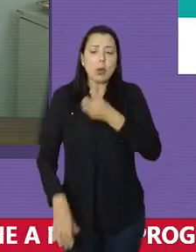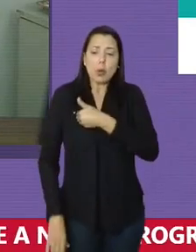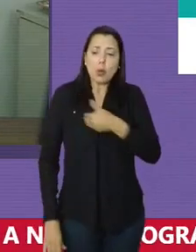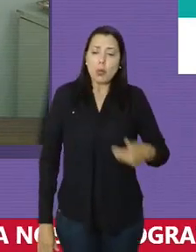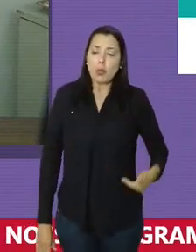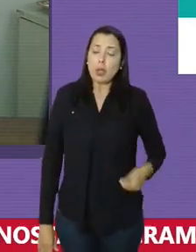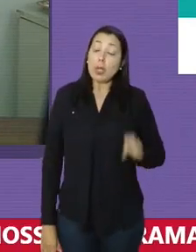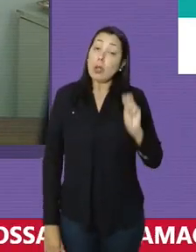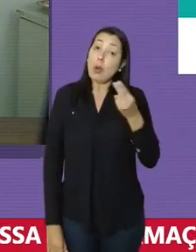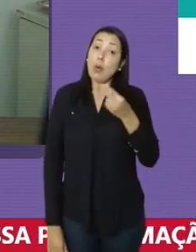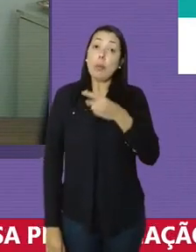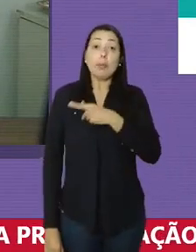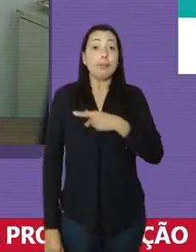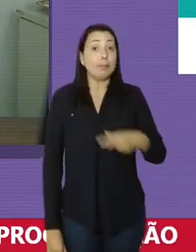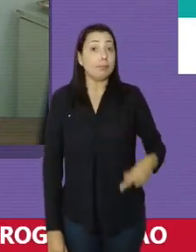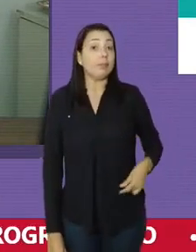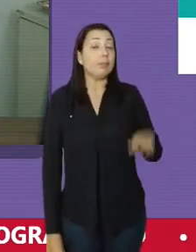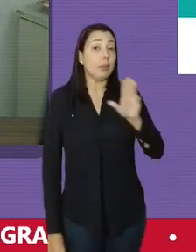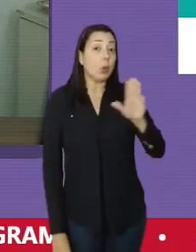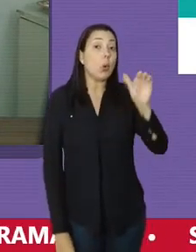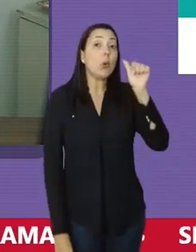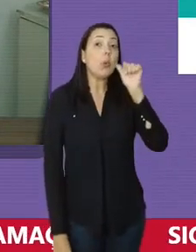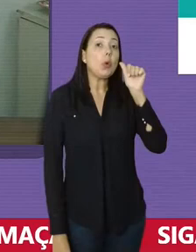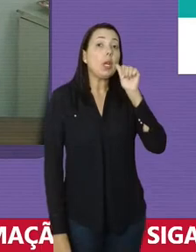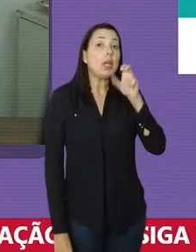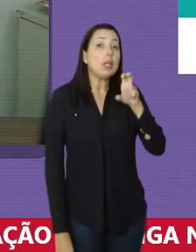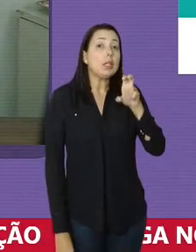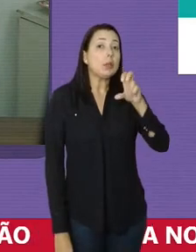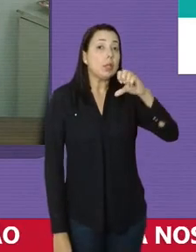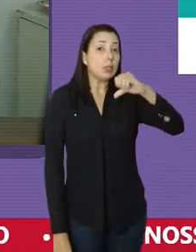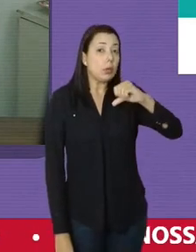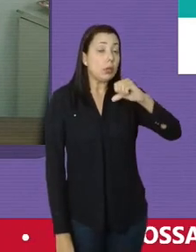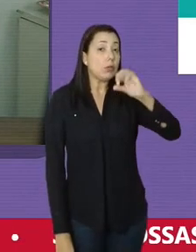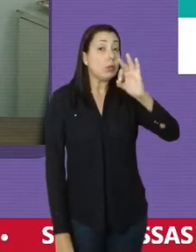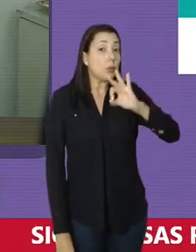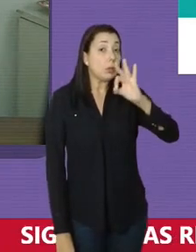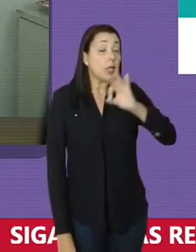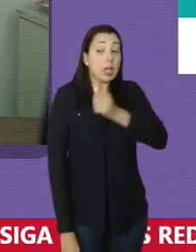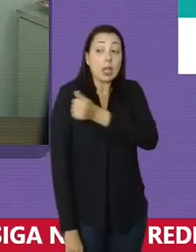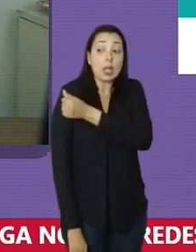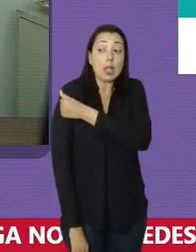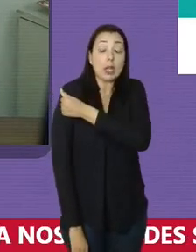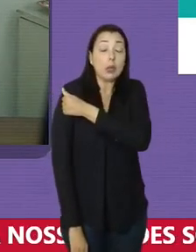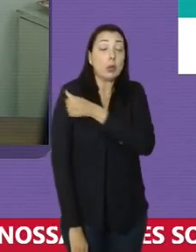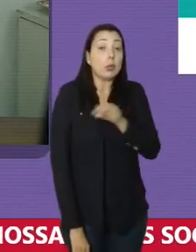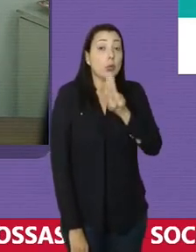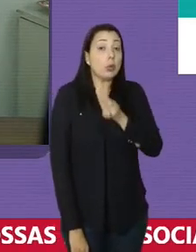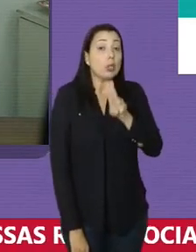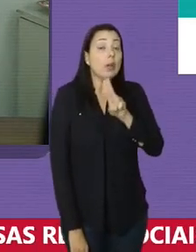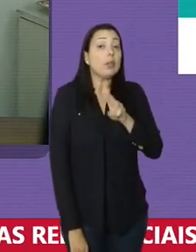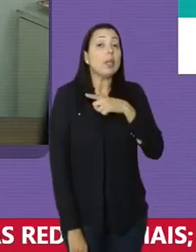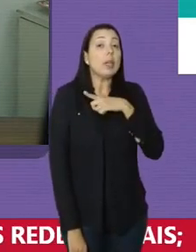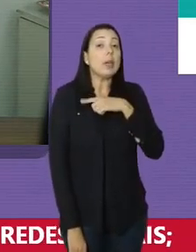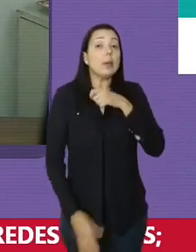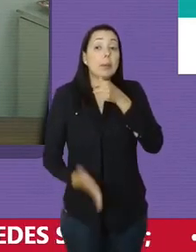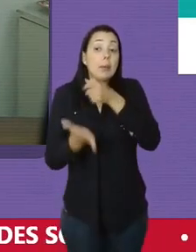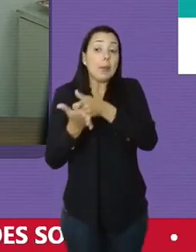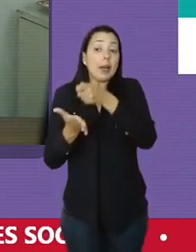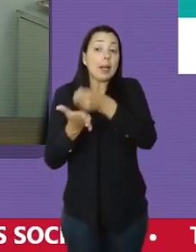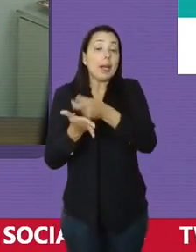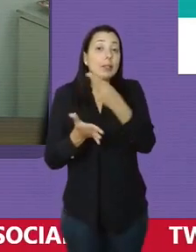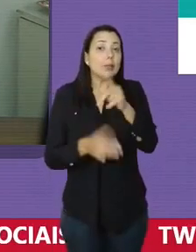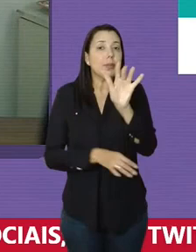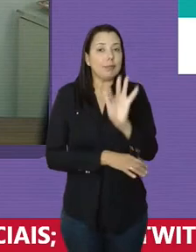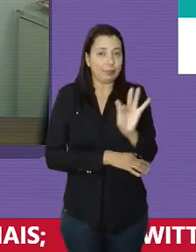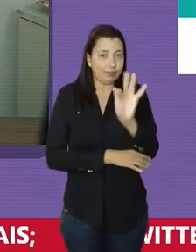o do presidente Lula, eram mulheres 59% dos estudantes que usaram o FIES para financiar